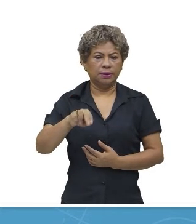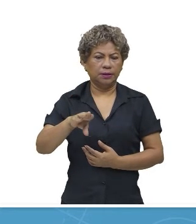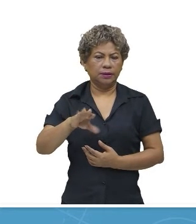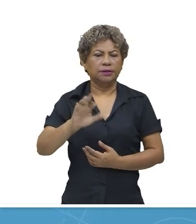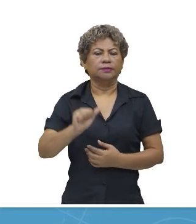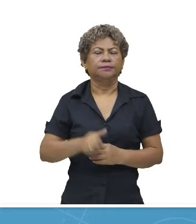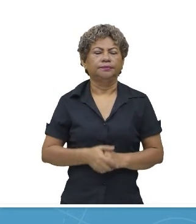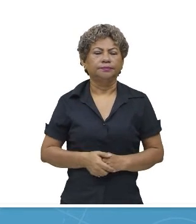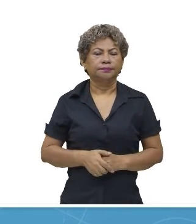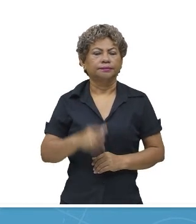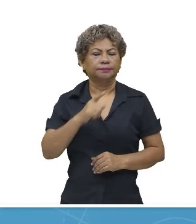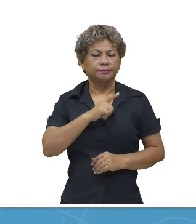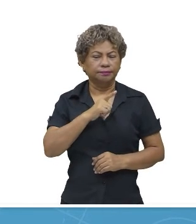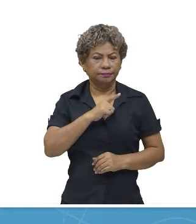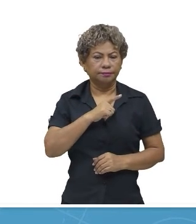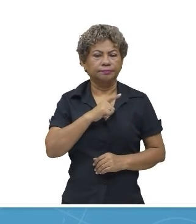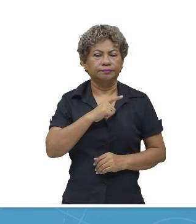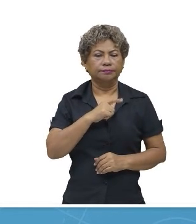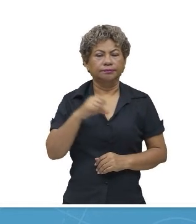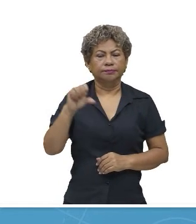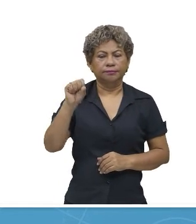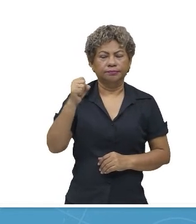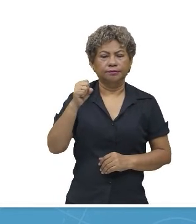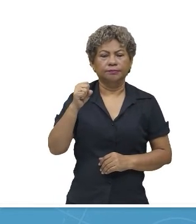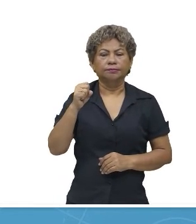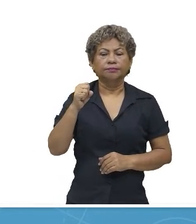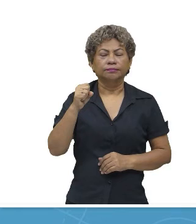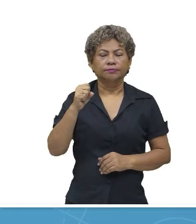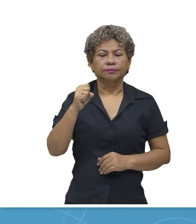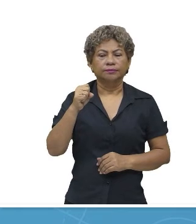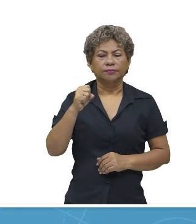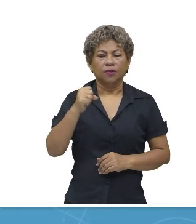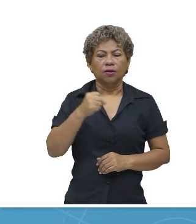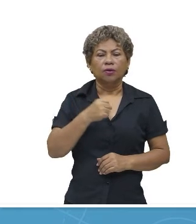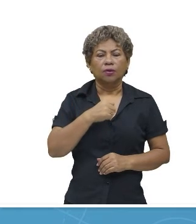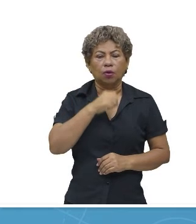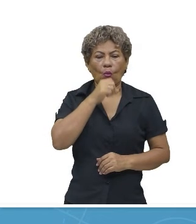pomar. São grandes e formosas, bonitas de se olhar.